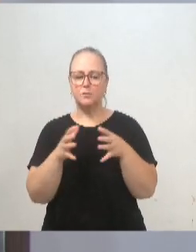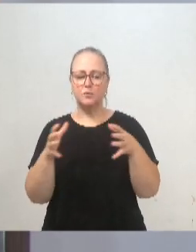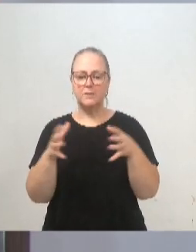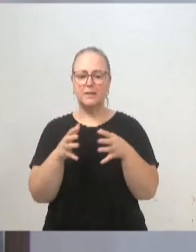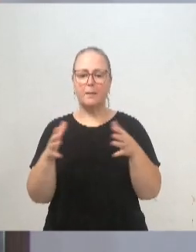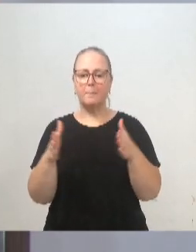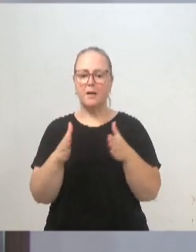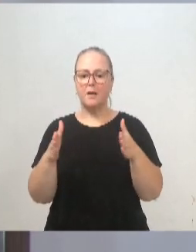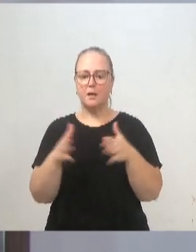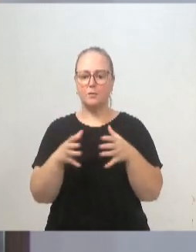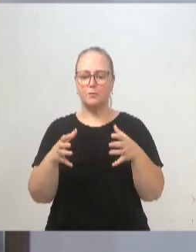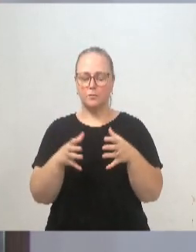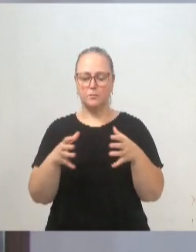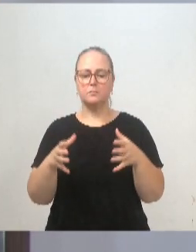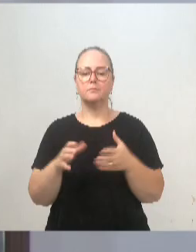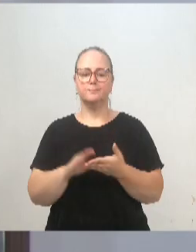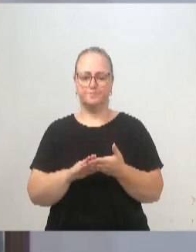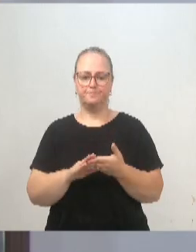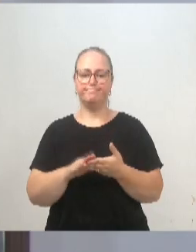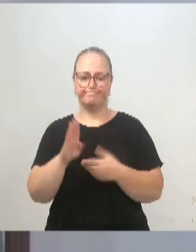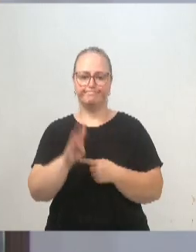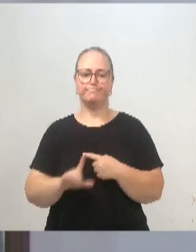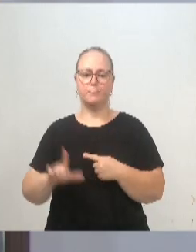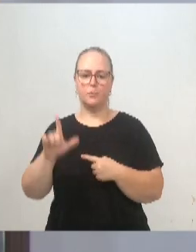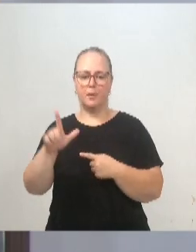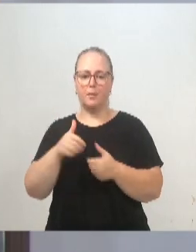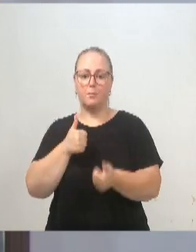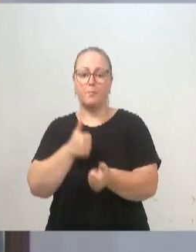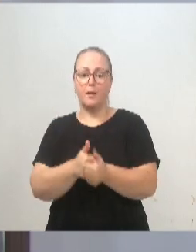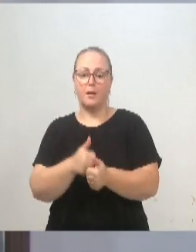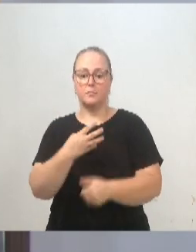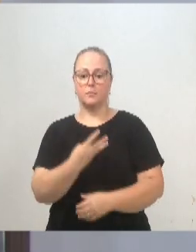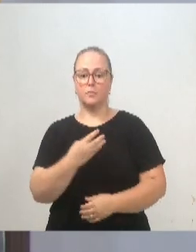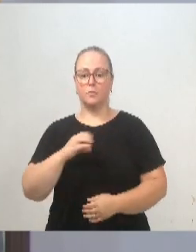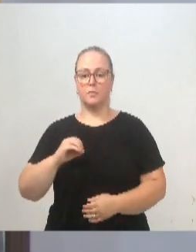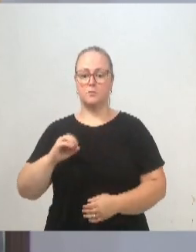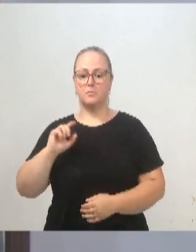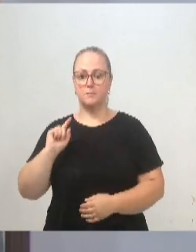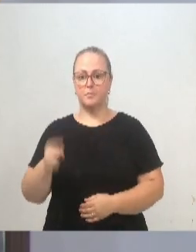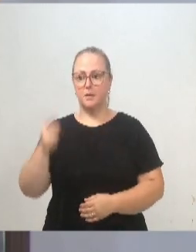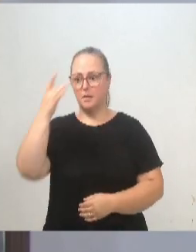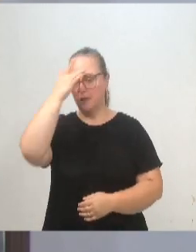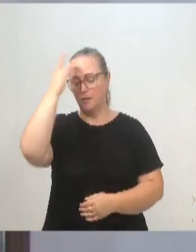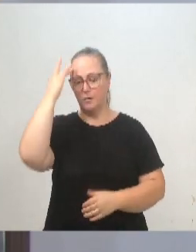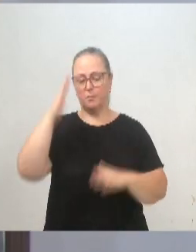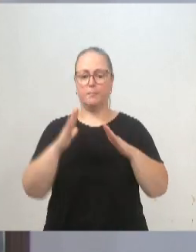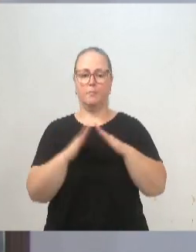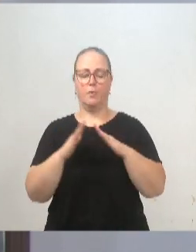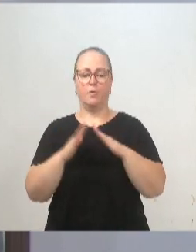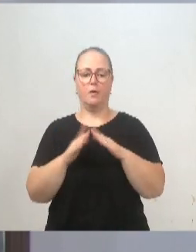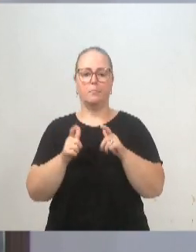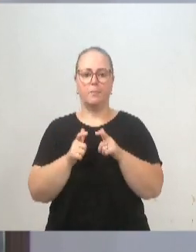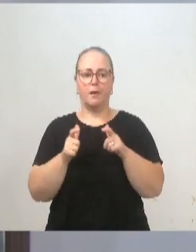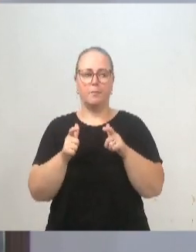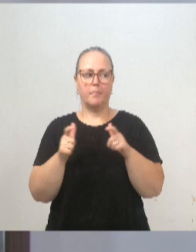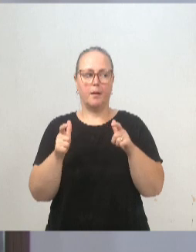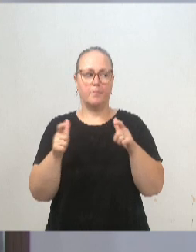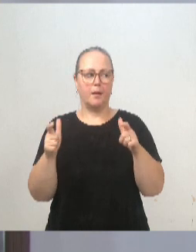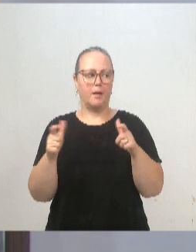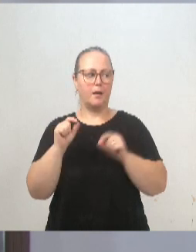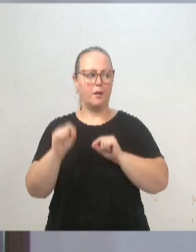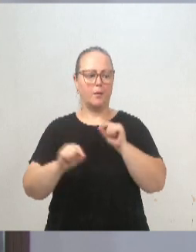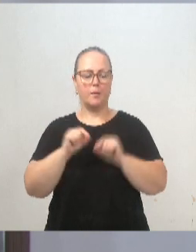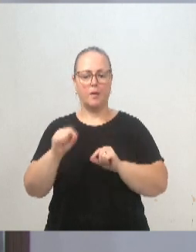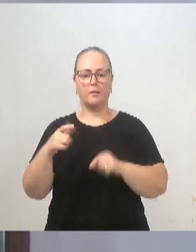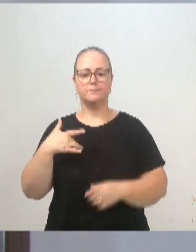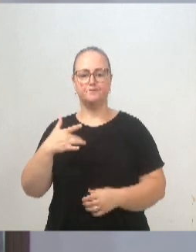cidade de Blumenau, uma cidade que já caminha para 400 mil habitantes, nós temos um aumento contínuo da demanda para serviços de